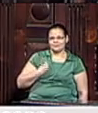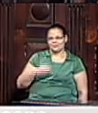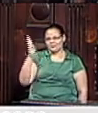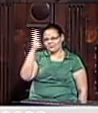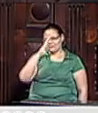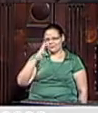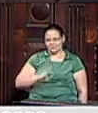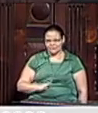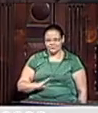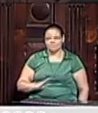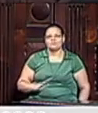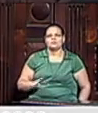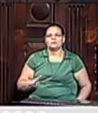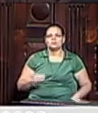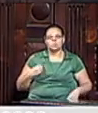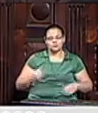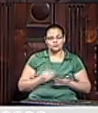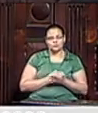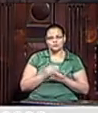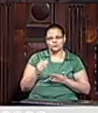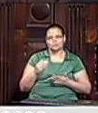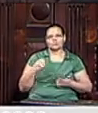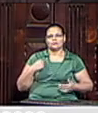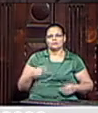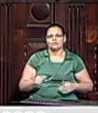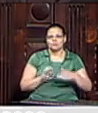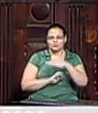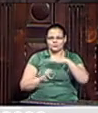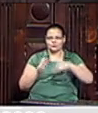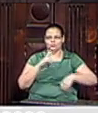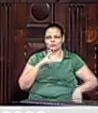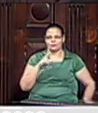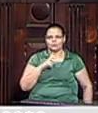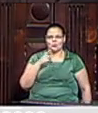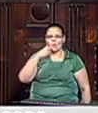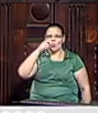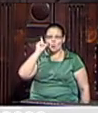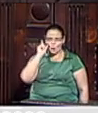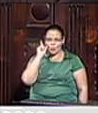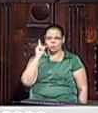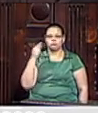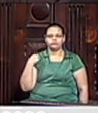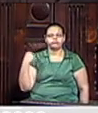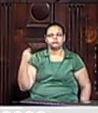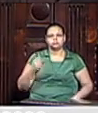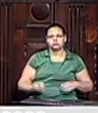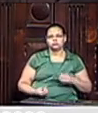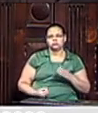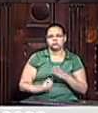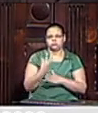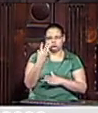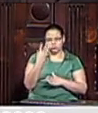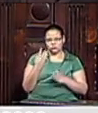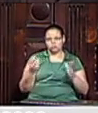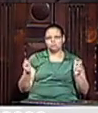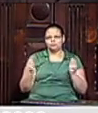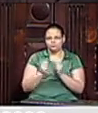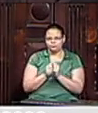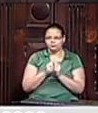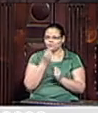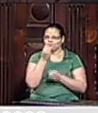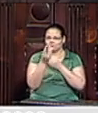desde o período de democratização, acabou desde ontem, quando veio à tona o conjunto